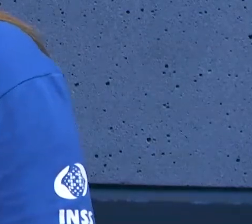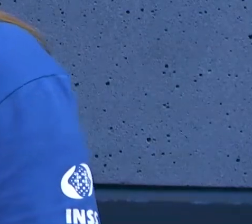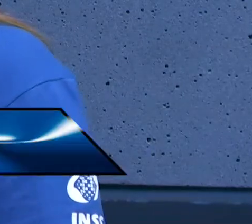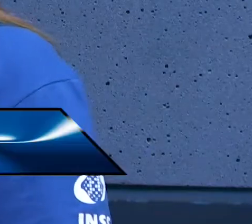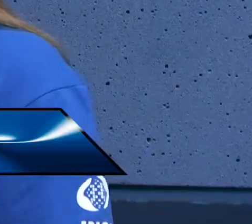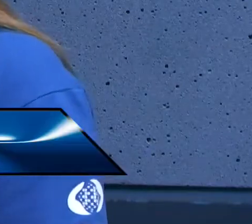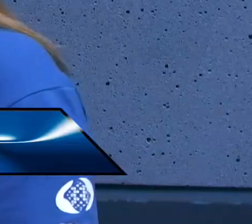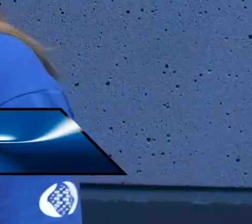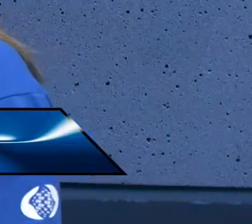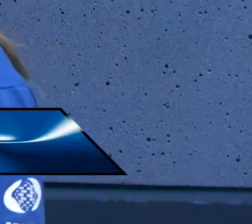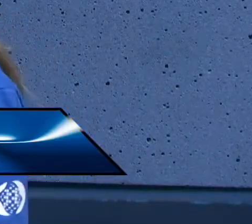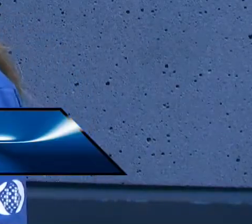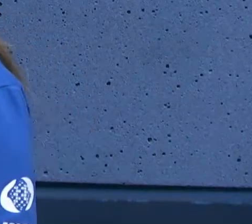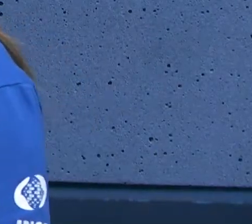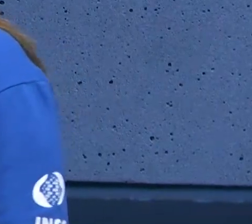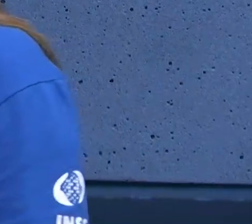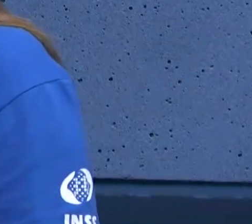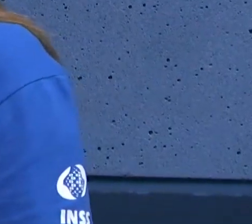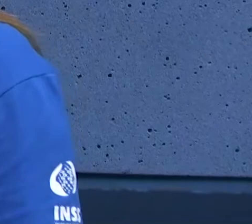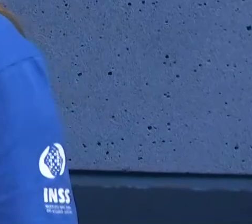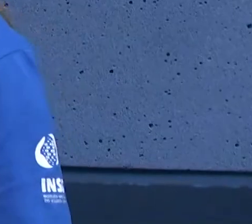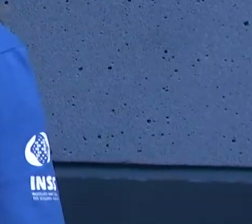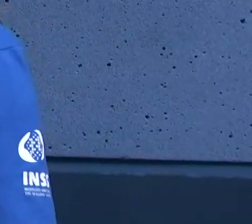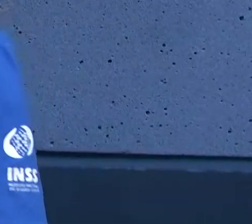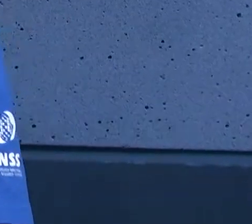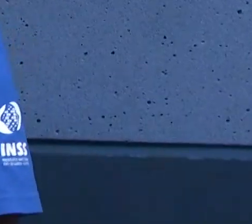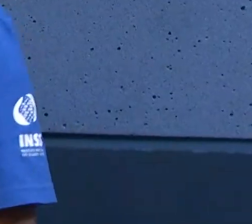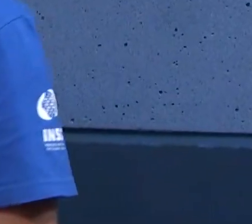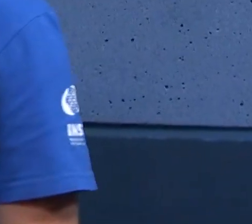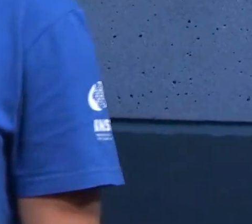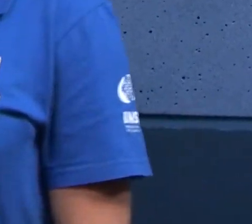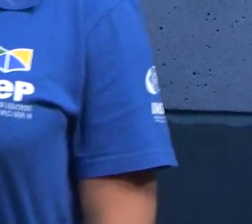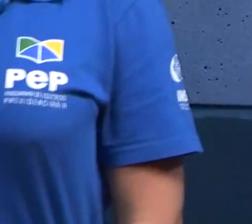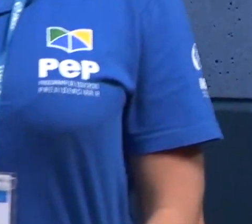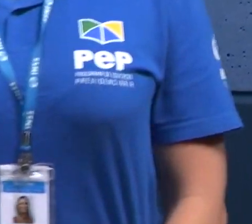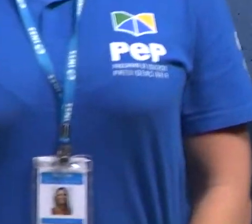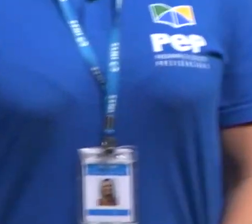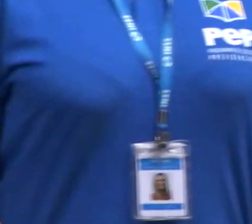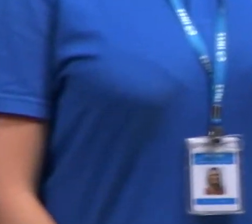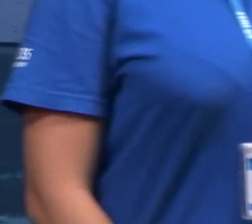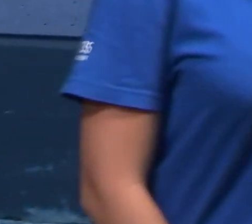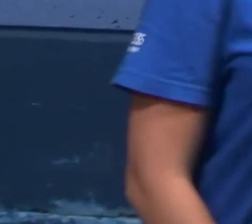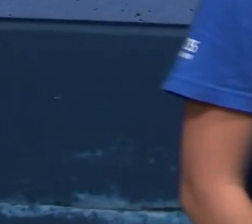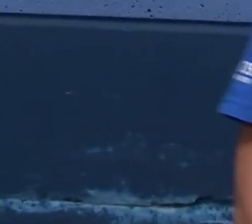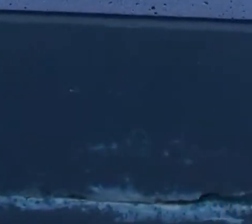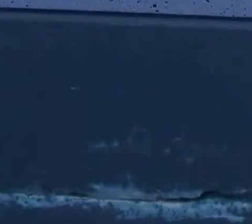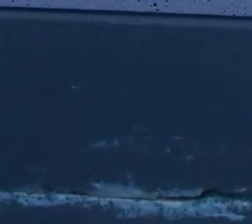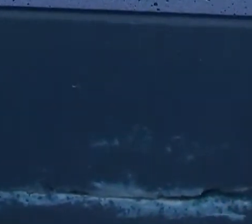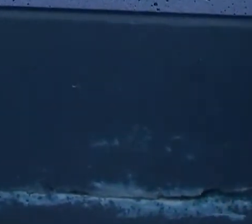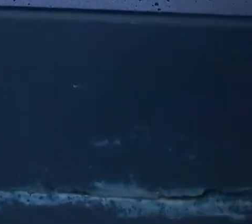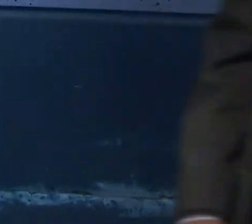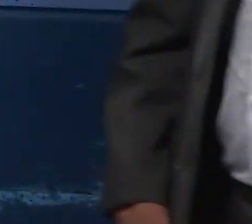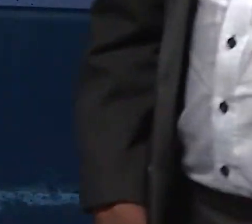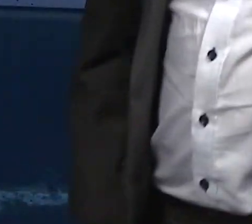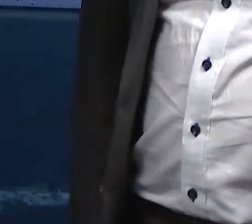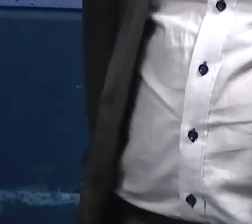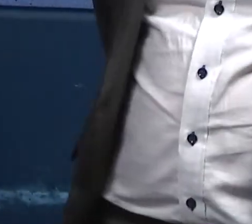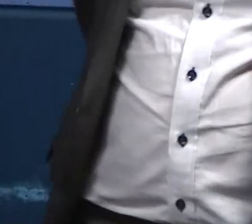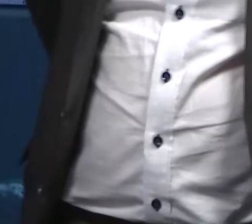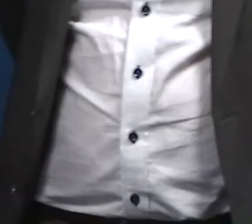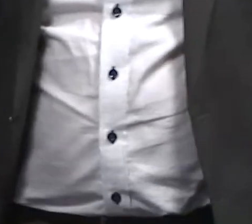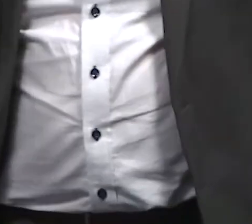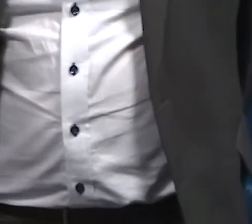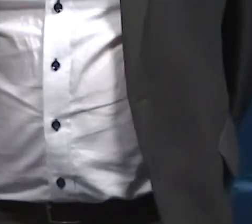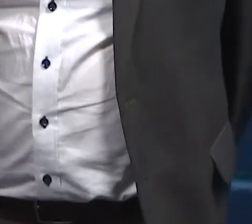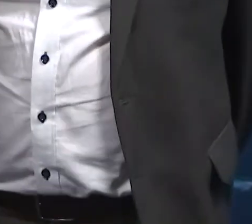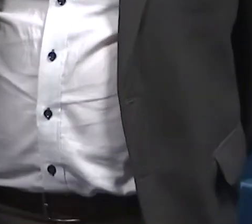Bastante. Muito obrigada, Mariana. Eu que agradeço. Obrigada, viu? Agora eu vou conversar com o vereador Jorge da Farmácia, que é o presidente da Comissão da Pessoa